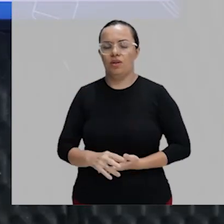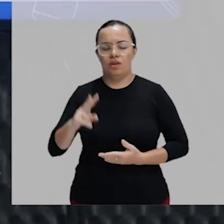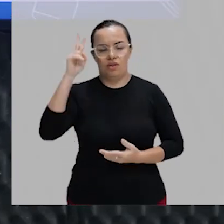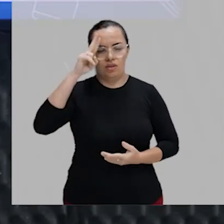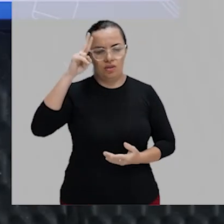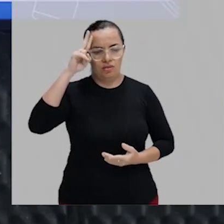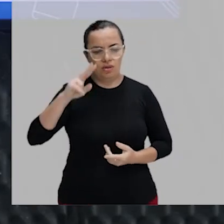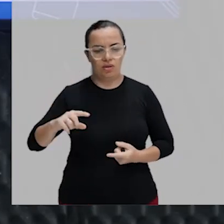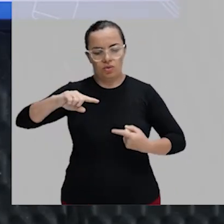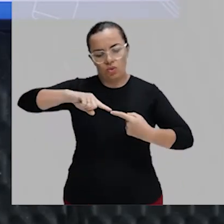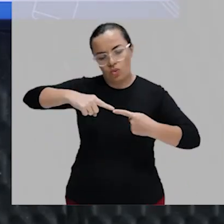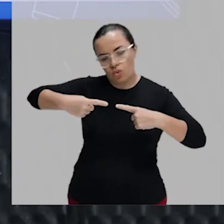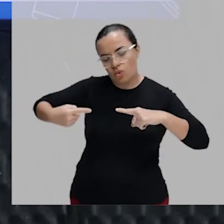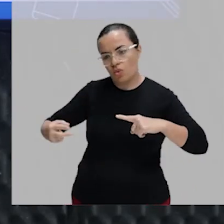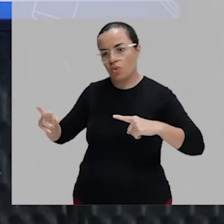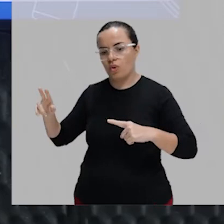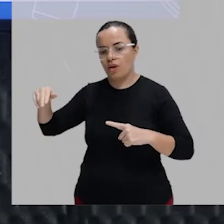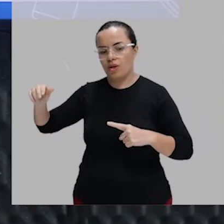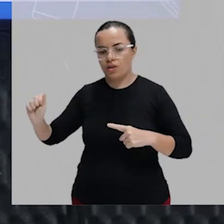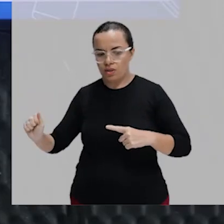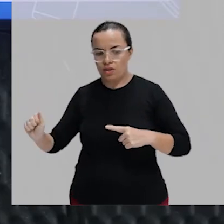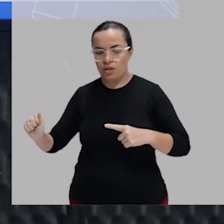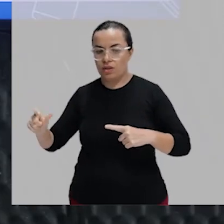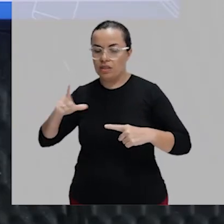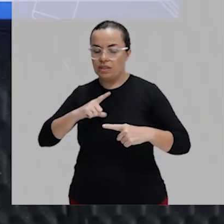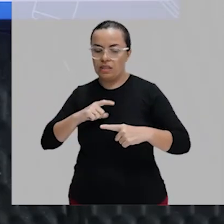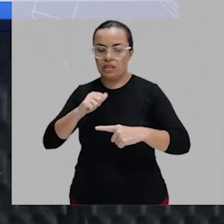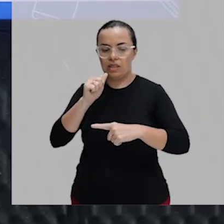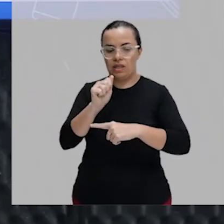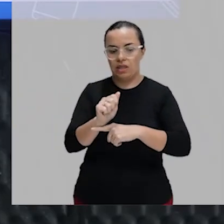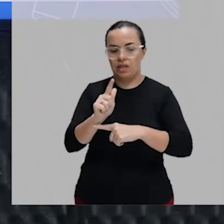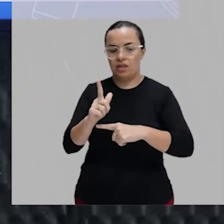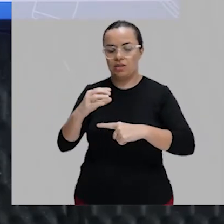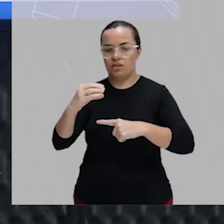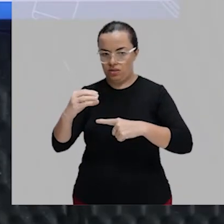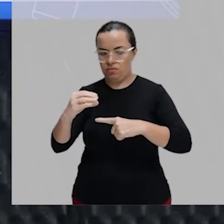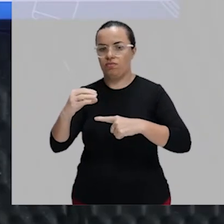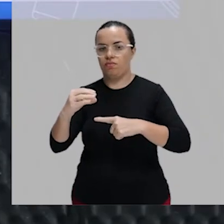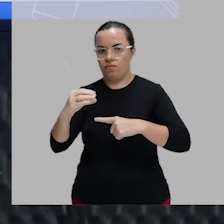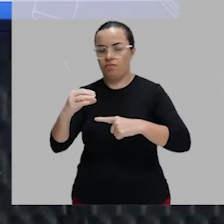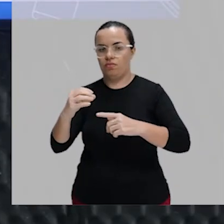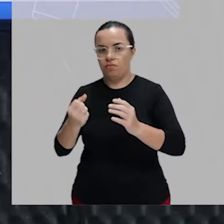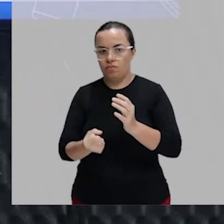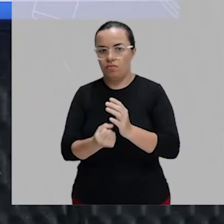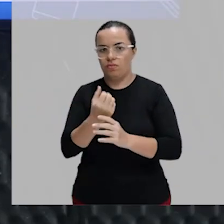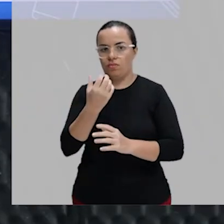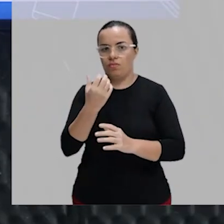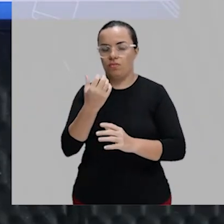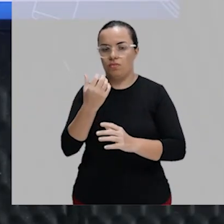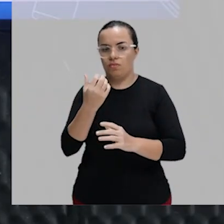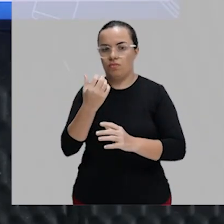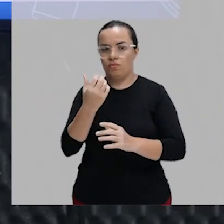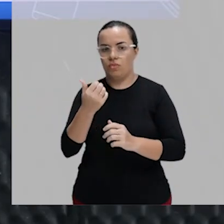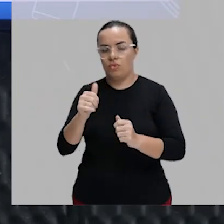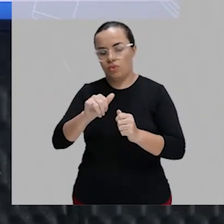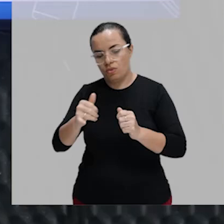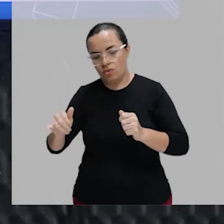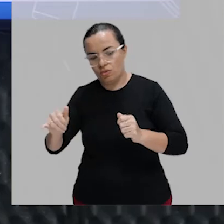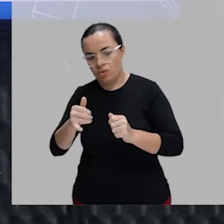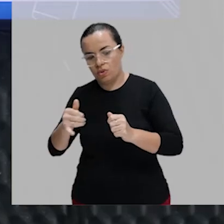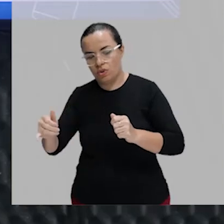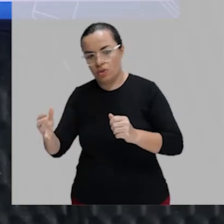quê? AGC. Vai indicar a produção do aminoácido serina, a adição do